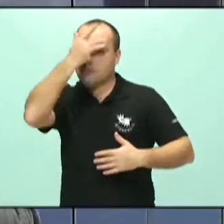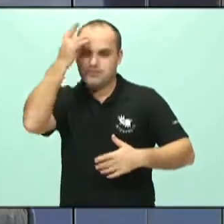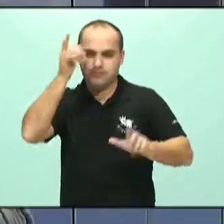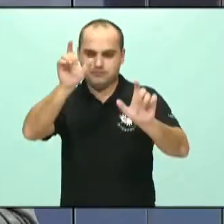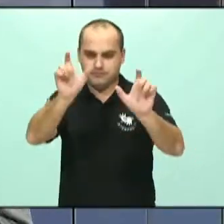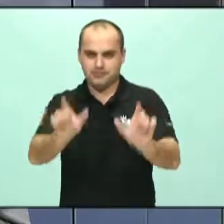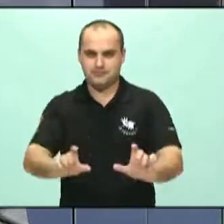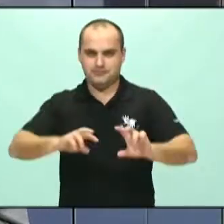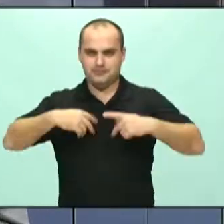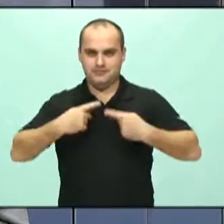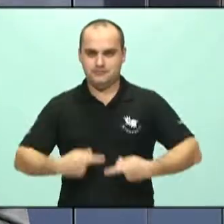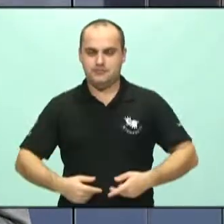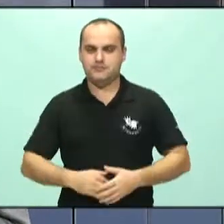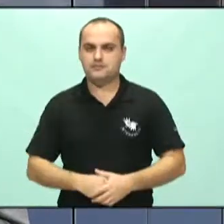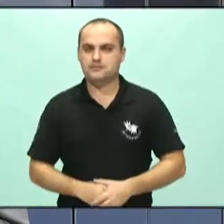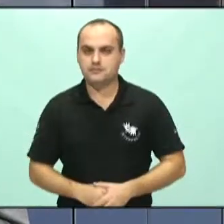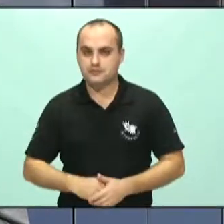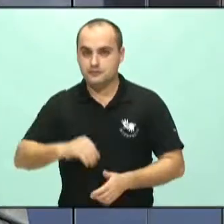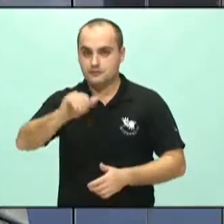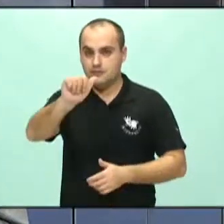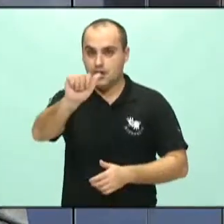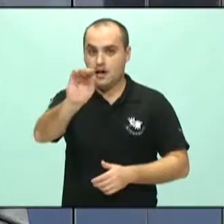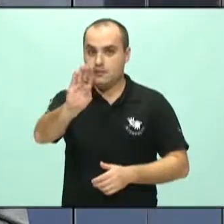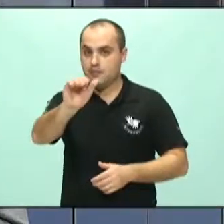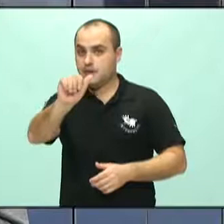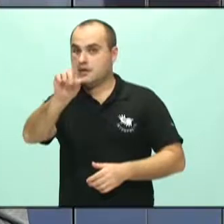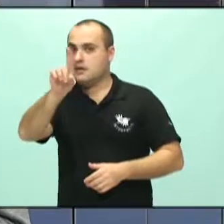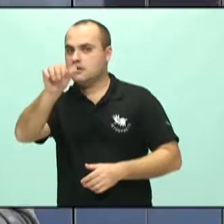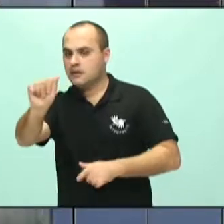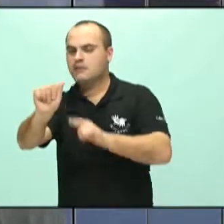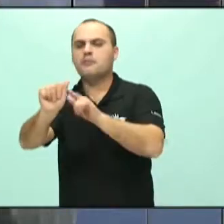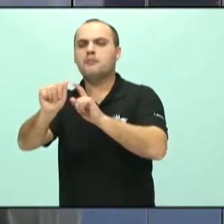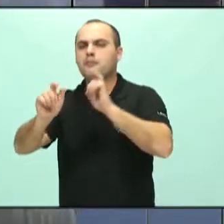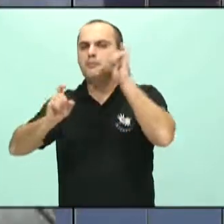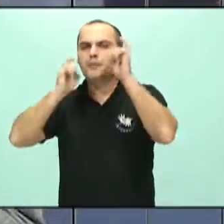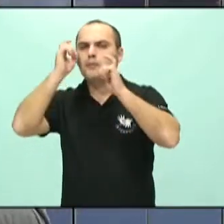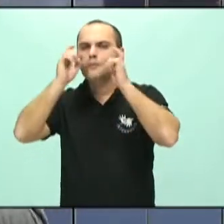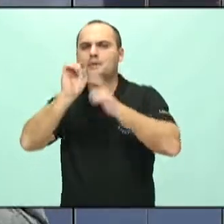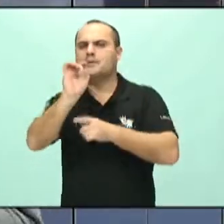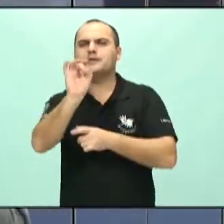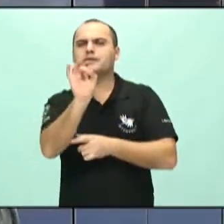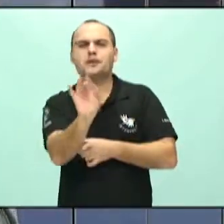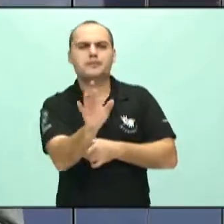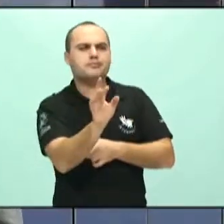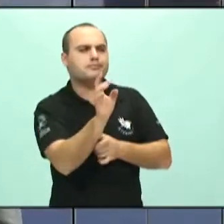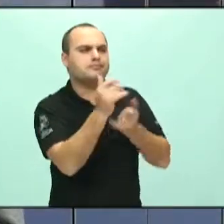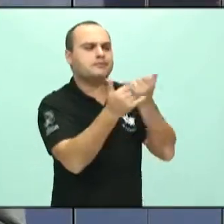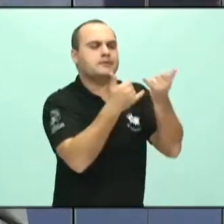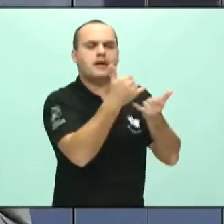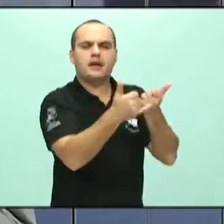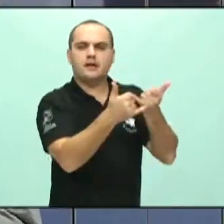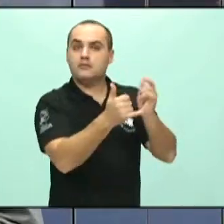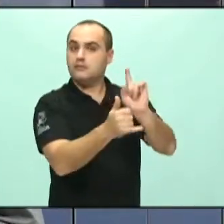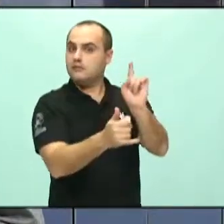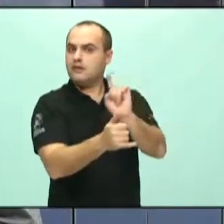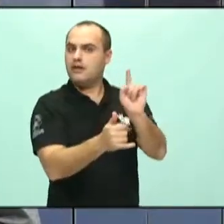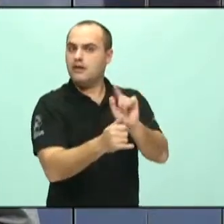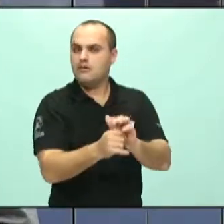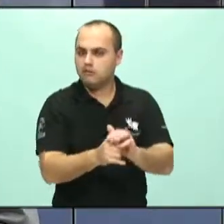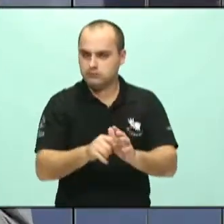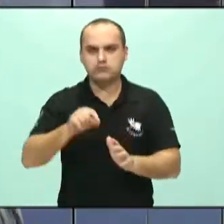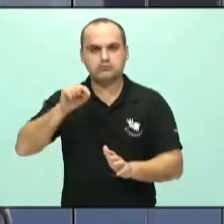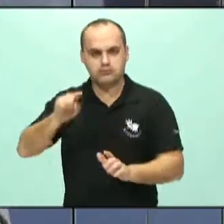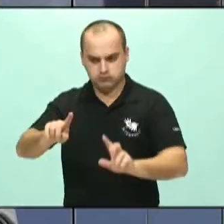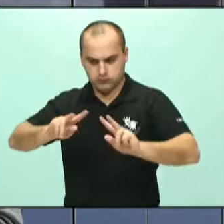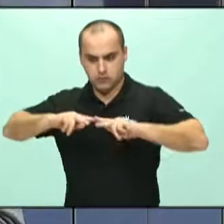só o jogo pelo jogo, mas a Abadá se preocupa muito na formação de um ser humano melhor, um ser humano que